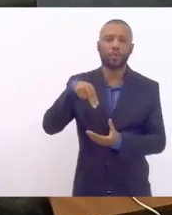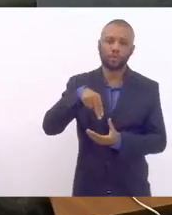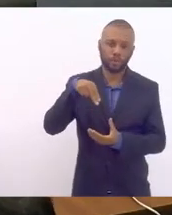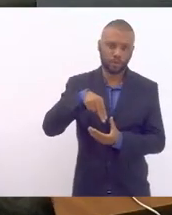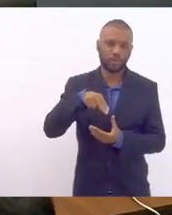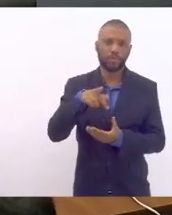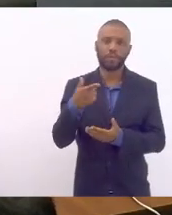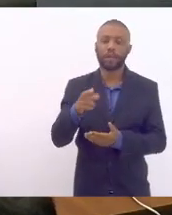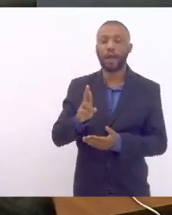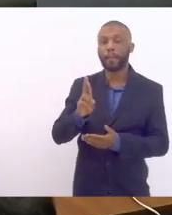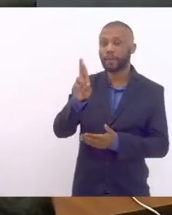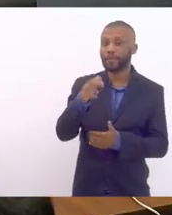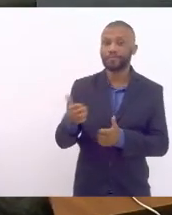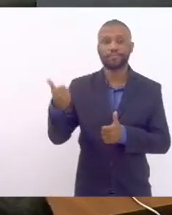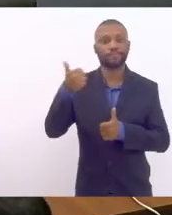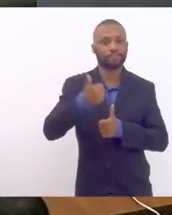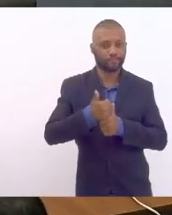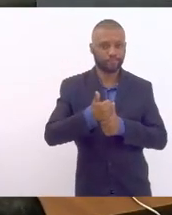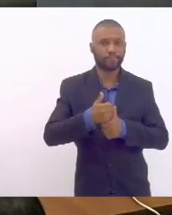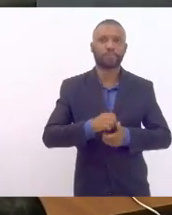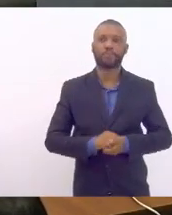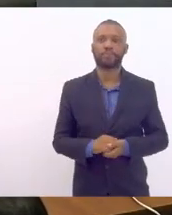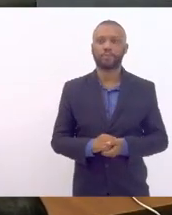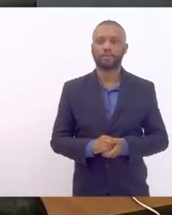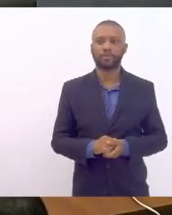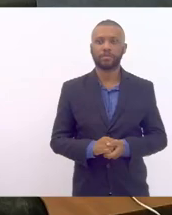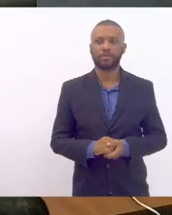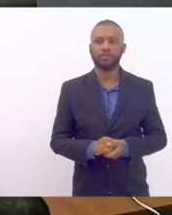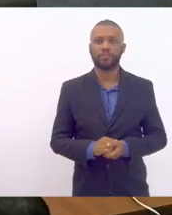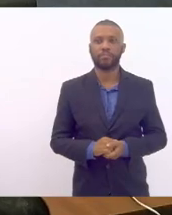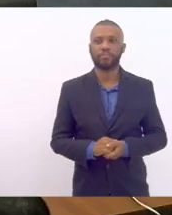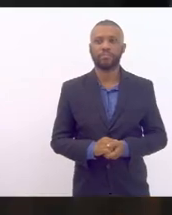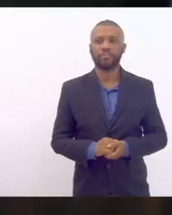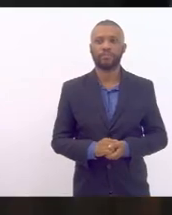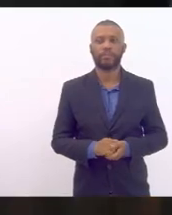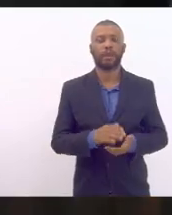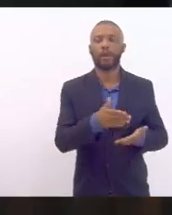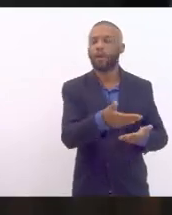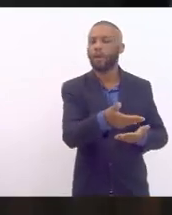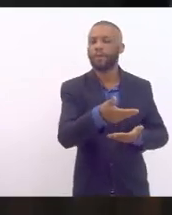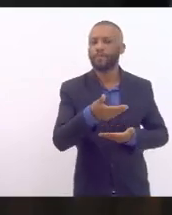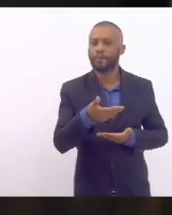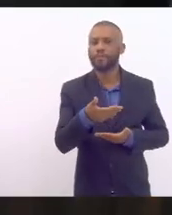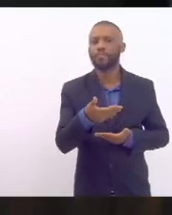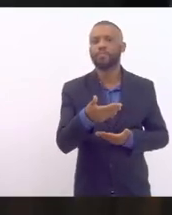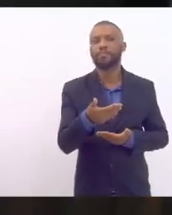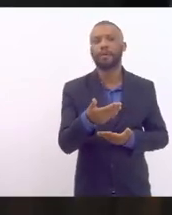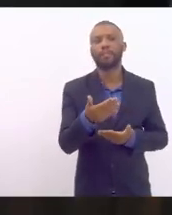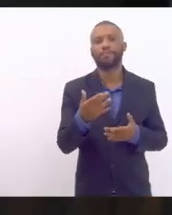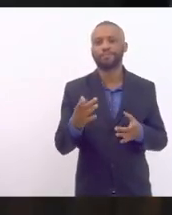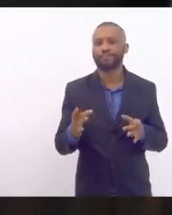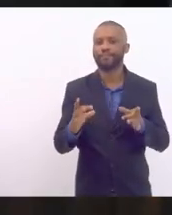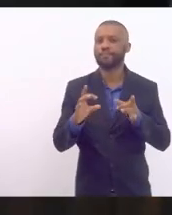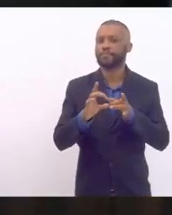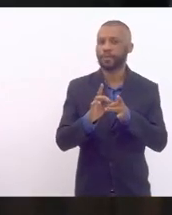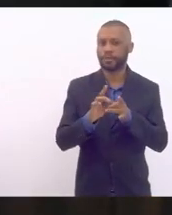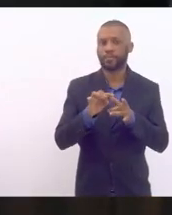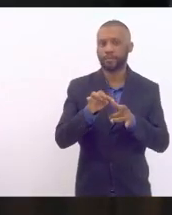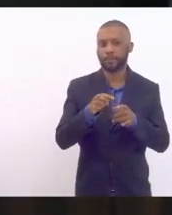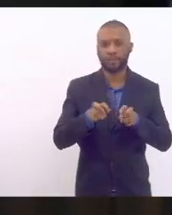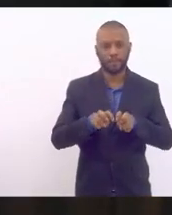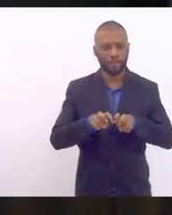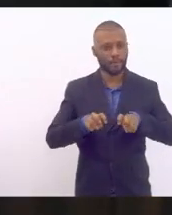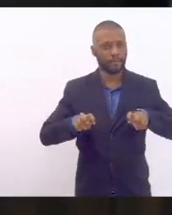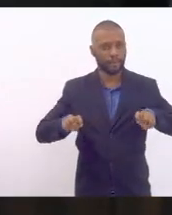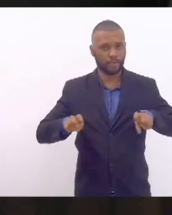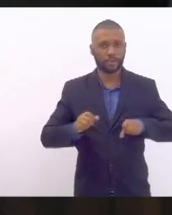apresentando o Ricardo da Silva Cardoso convida para fazer parte da mesa